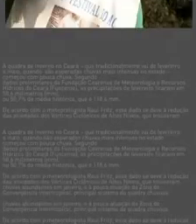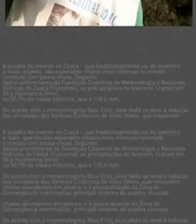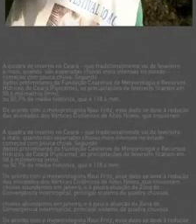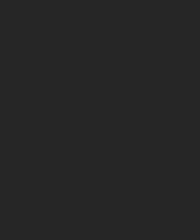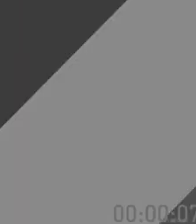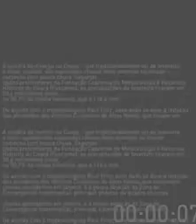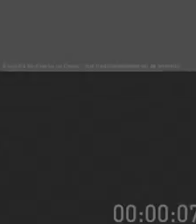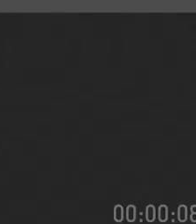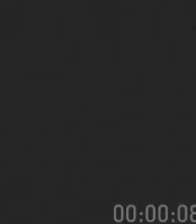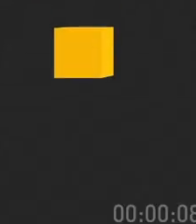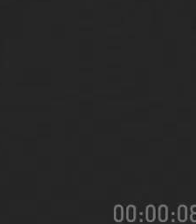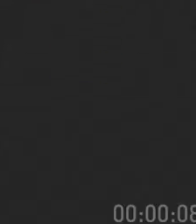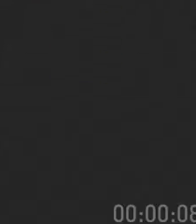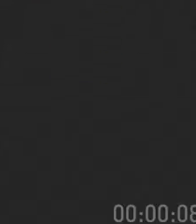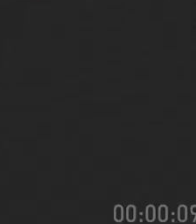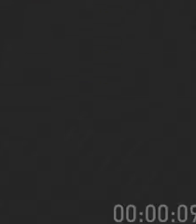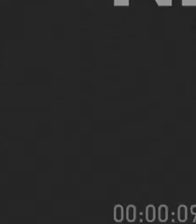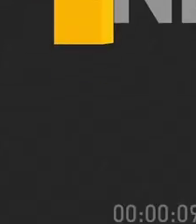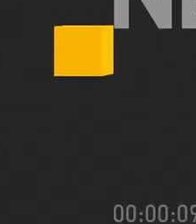ae